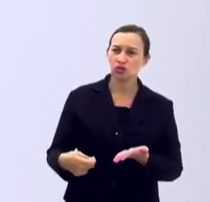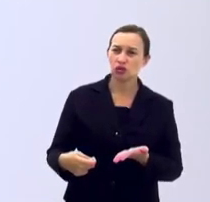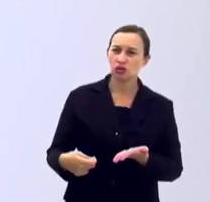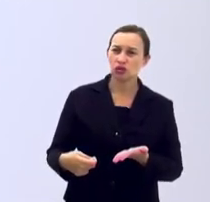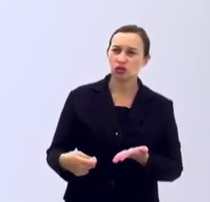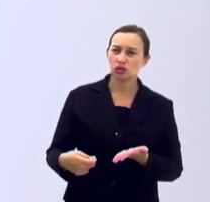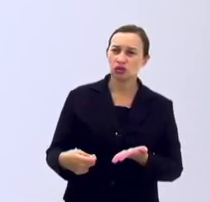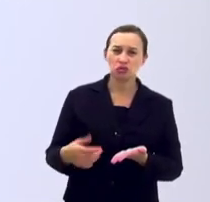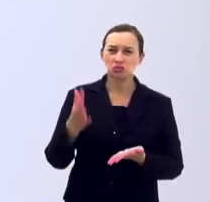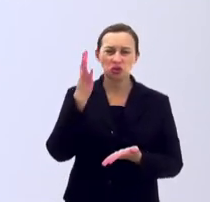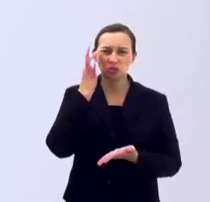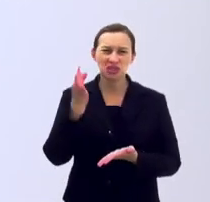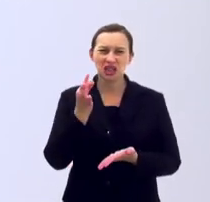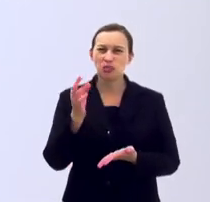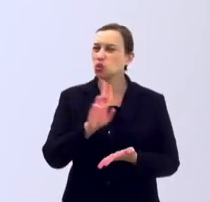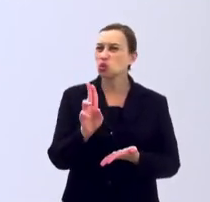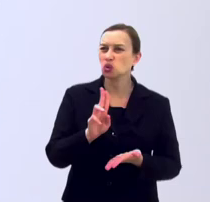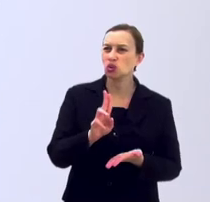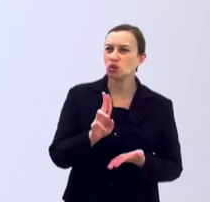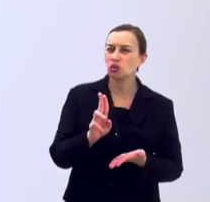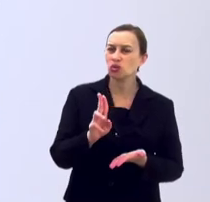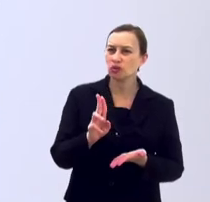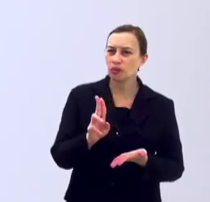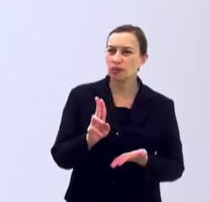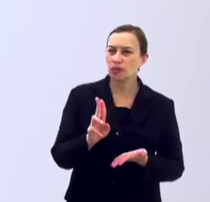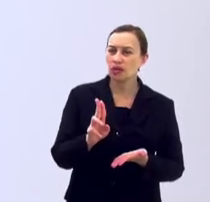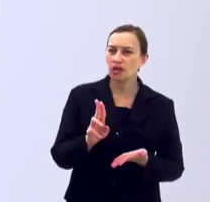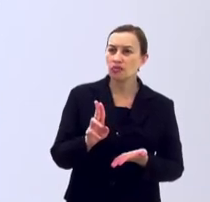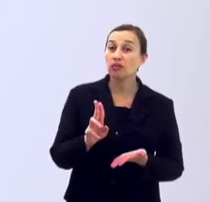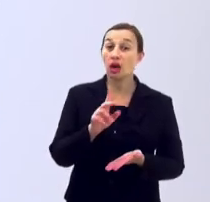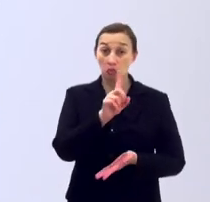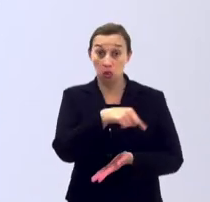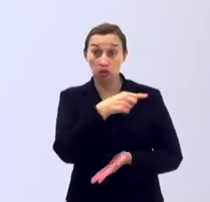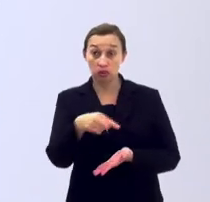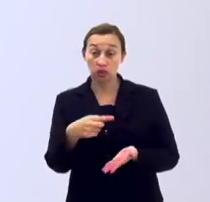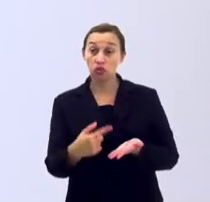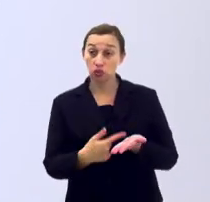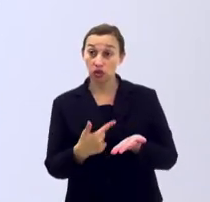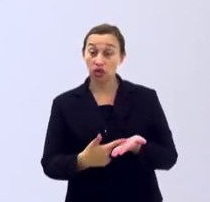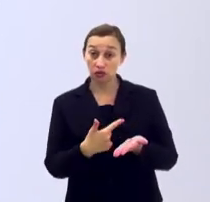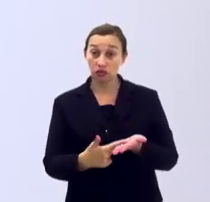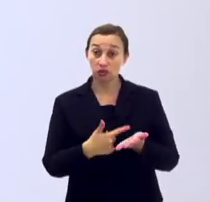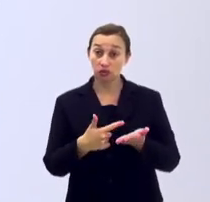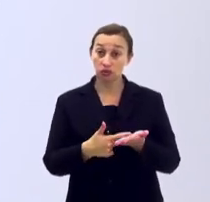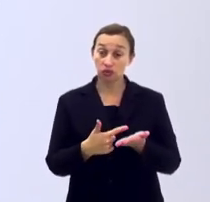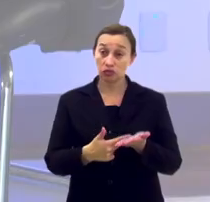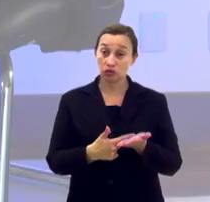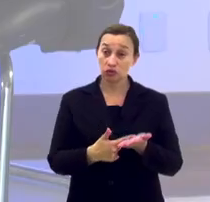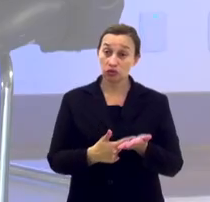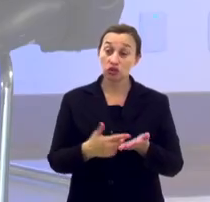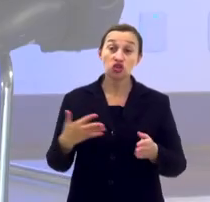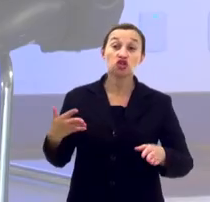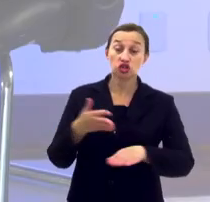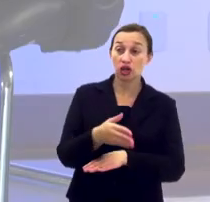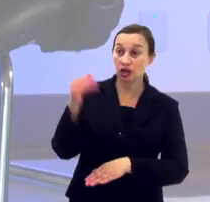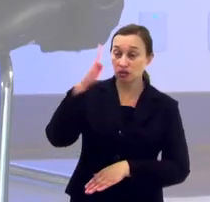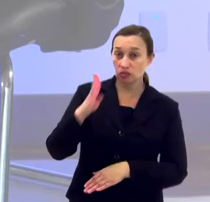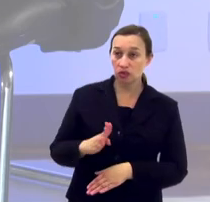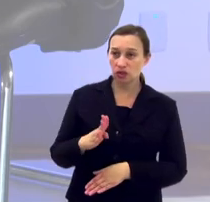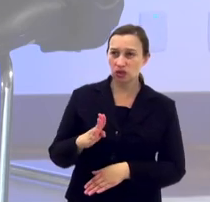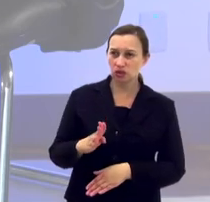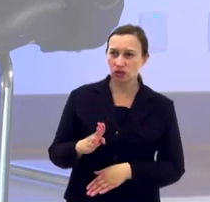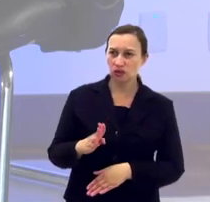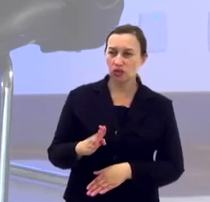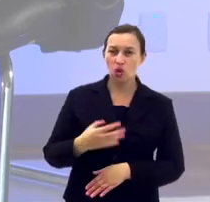como eu disse, em autoria, não se sabe por quem. É uma ode, esse livro é proibido de se publicar no Brasil, completamente proibido.